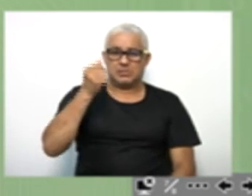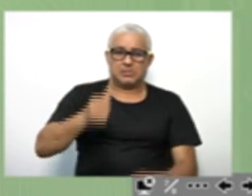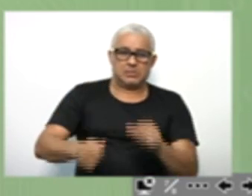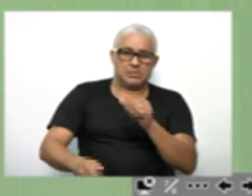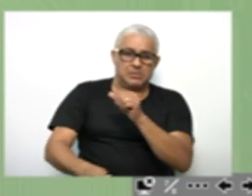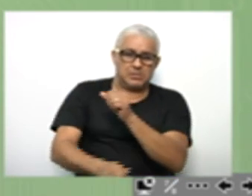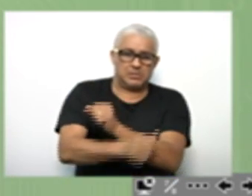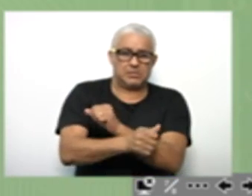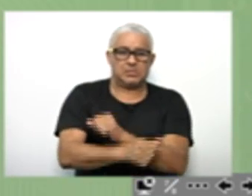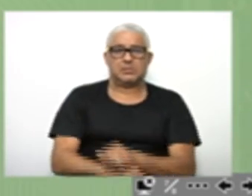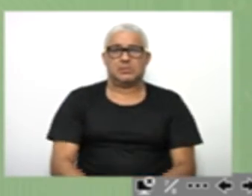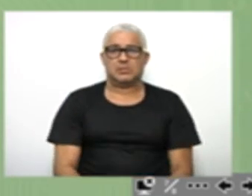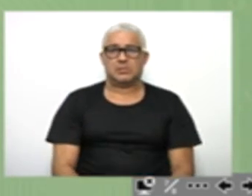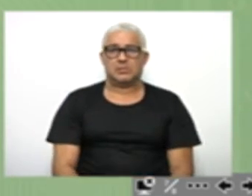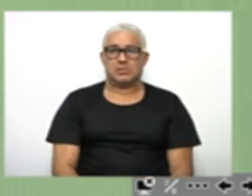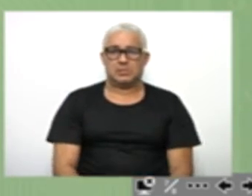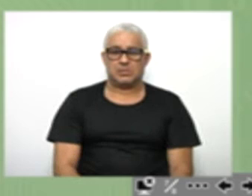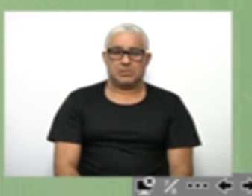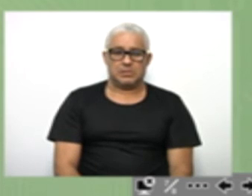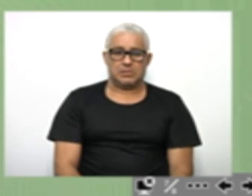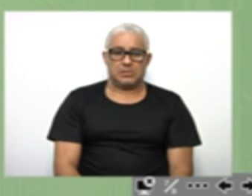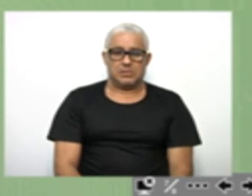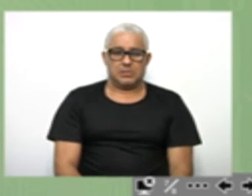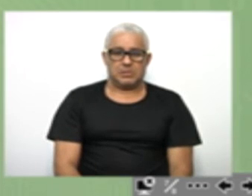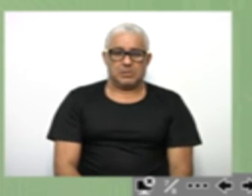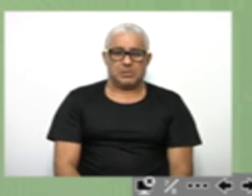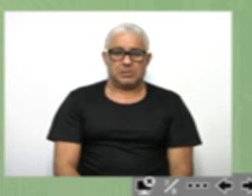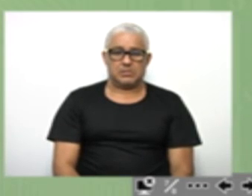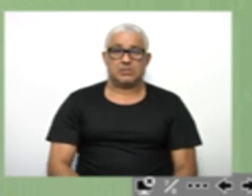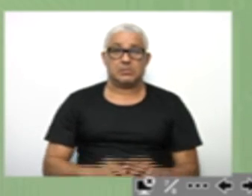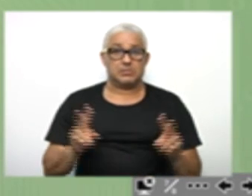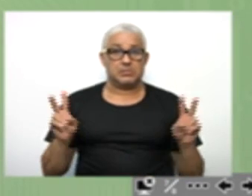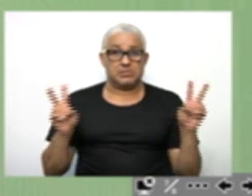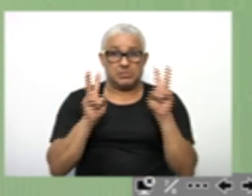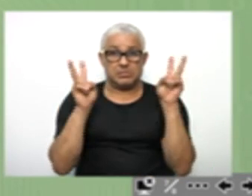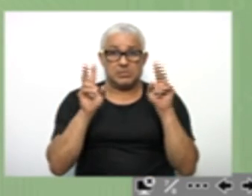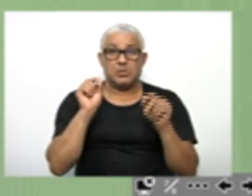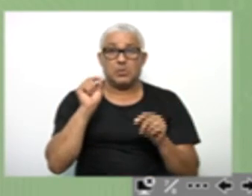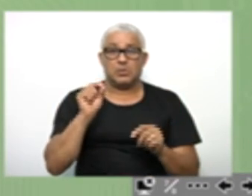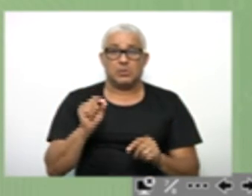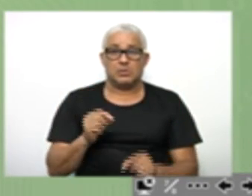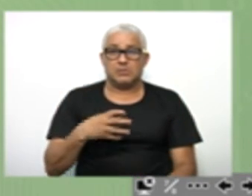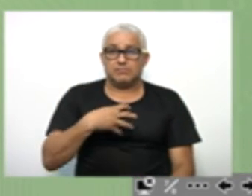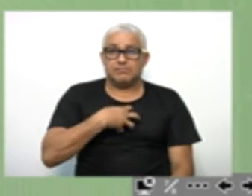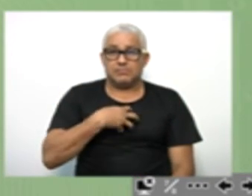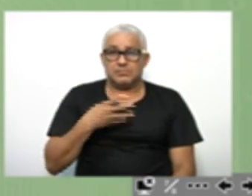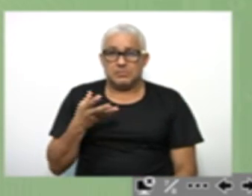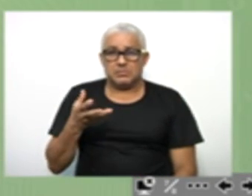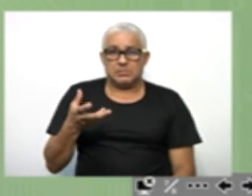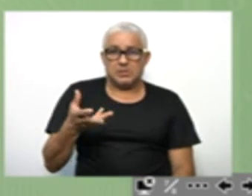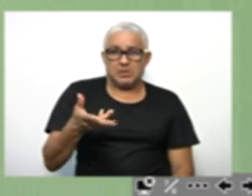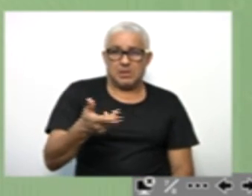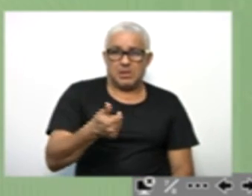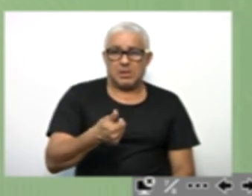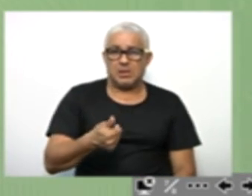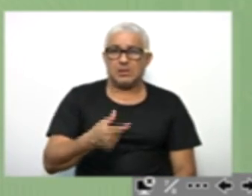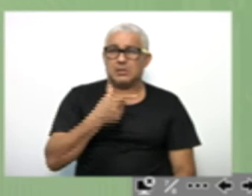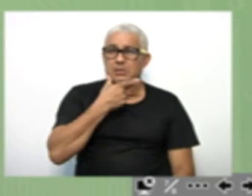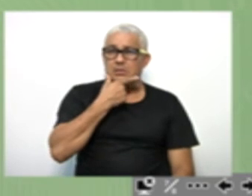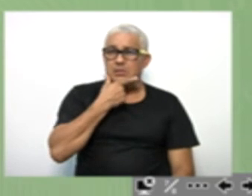toda onde a empresa está inserida. Seu valor está em sensibilizar os executivos